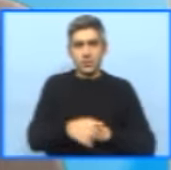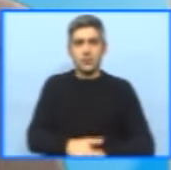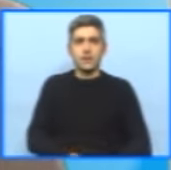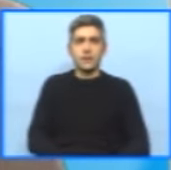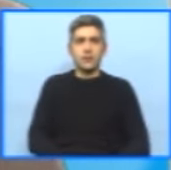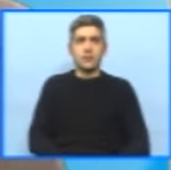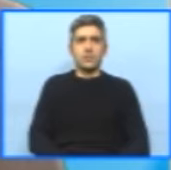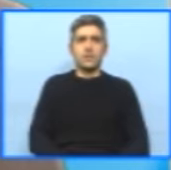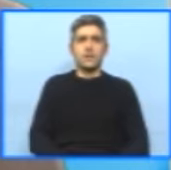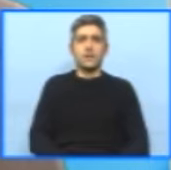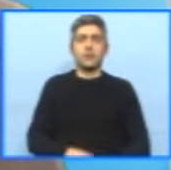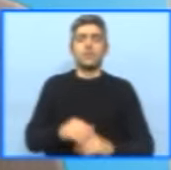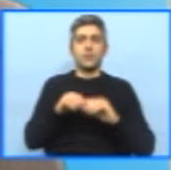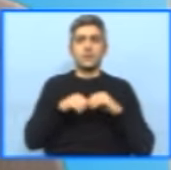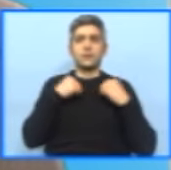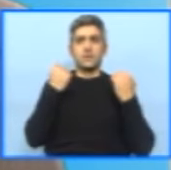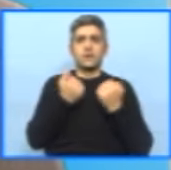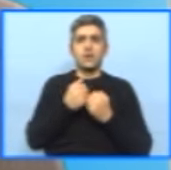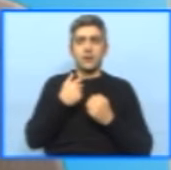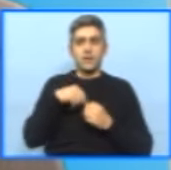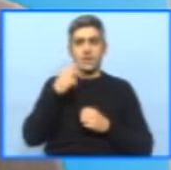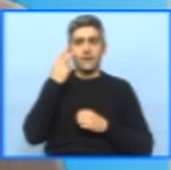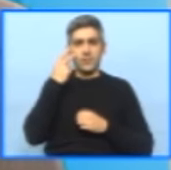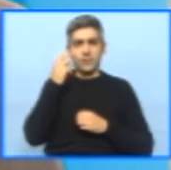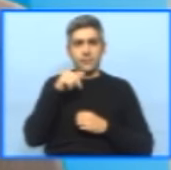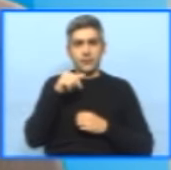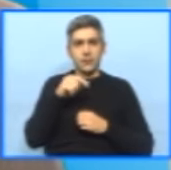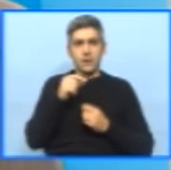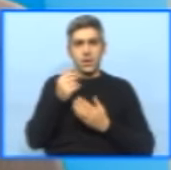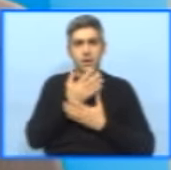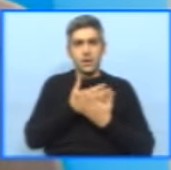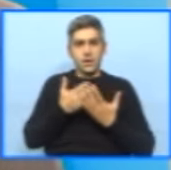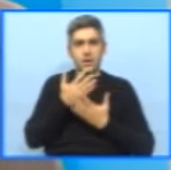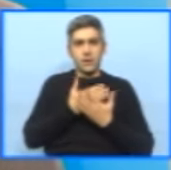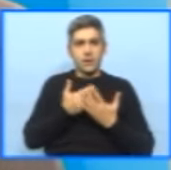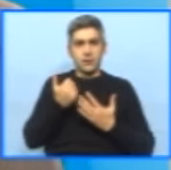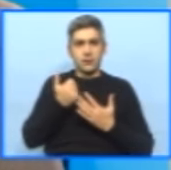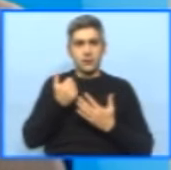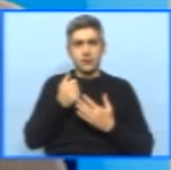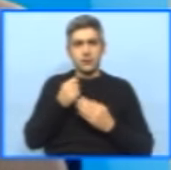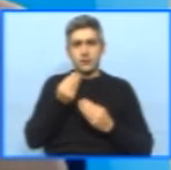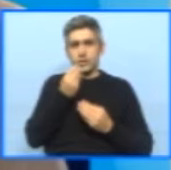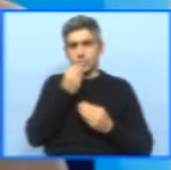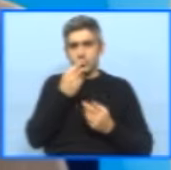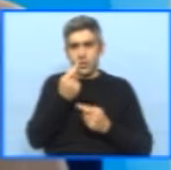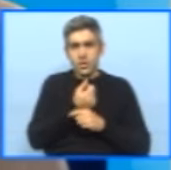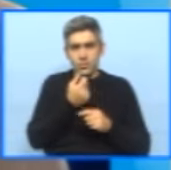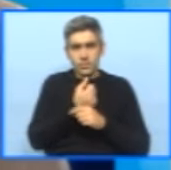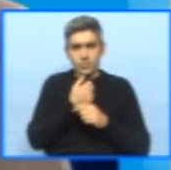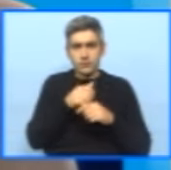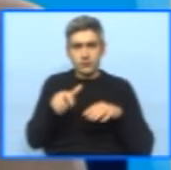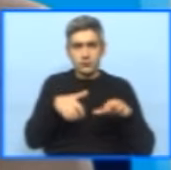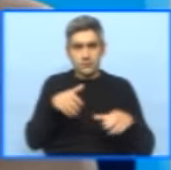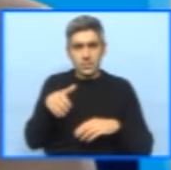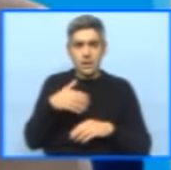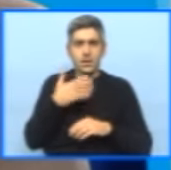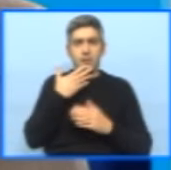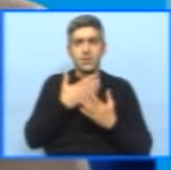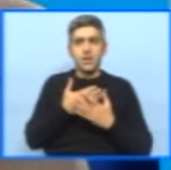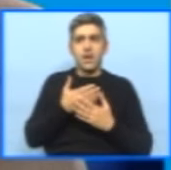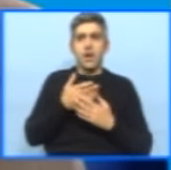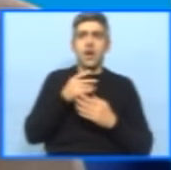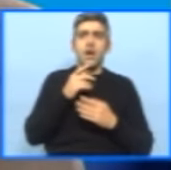A sociedade em que vivemos, baseada numa economia fundamentalmente no consumo, procura aguçar a sede